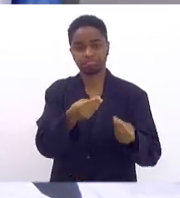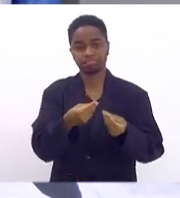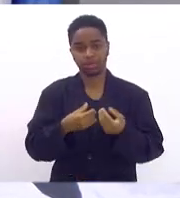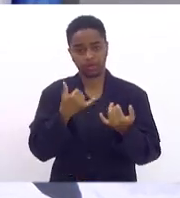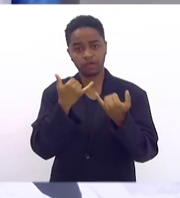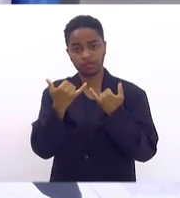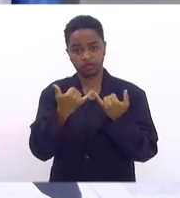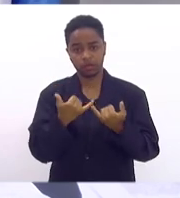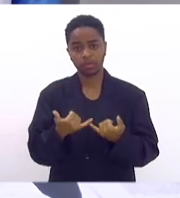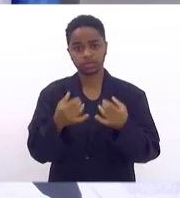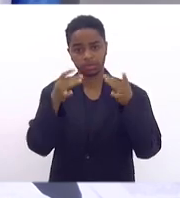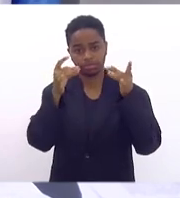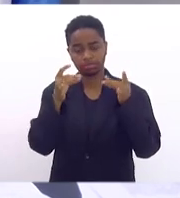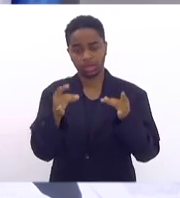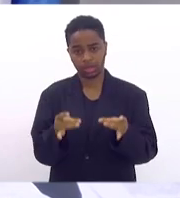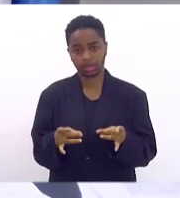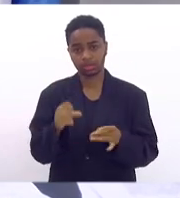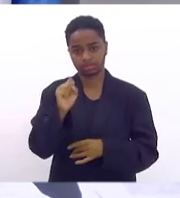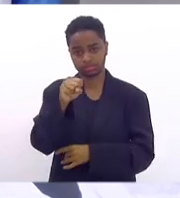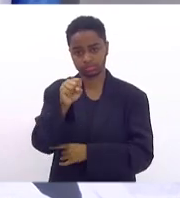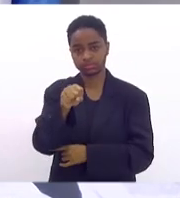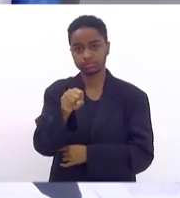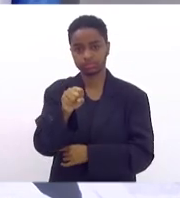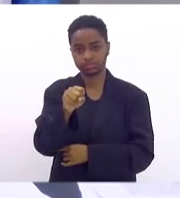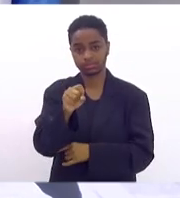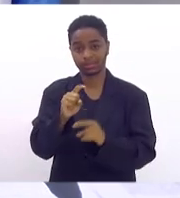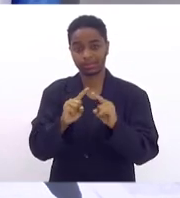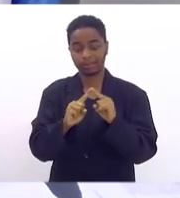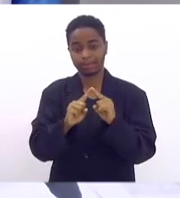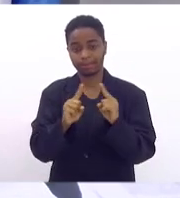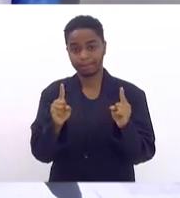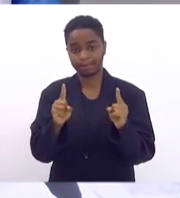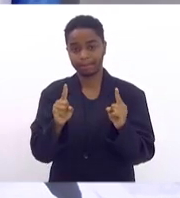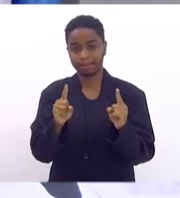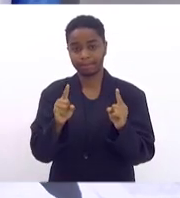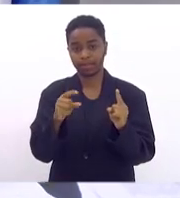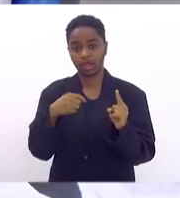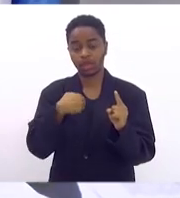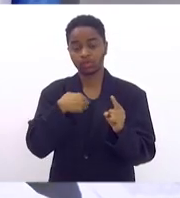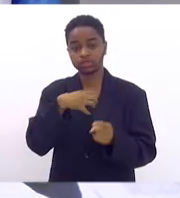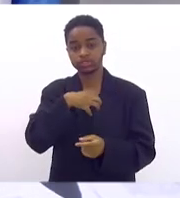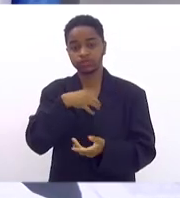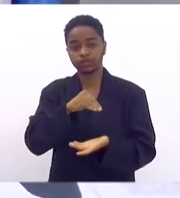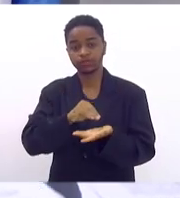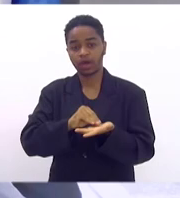informações precisas, me fez falta